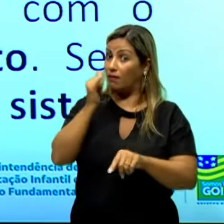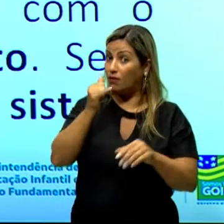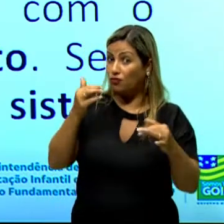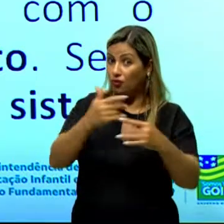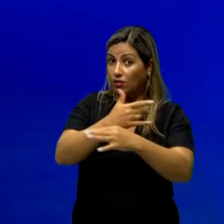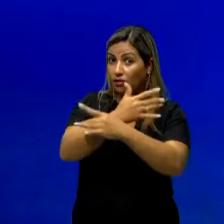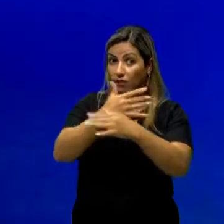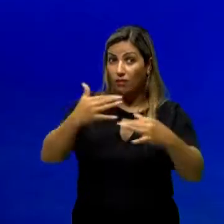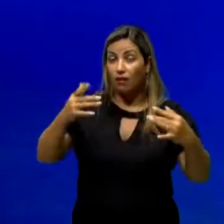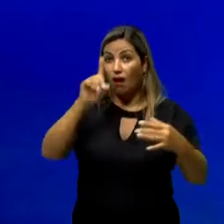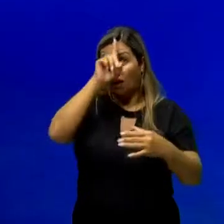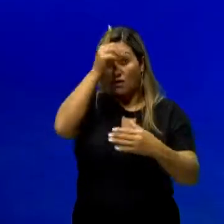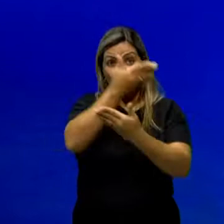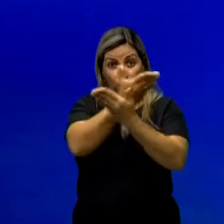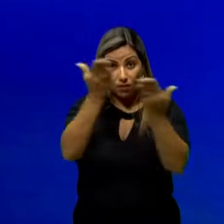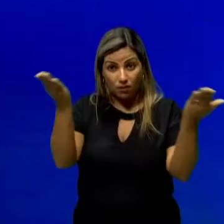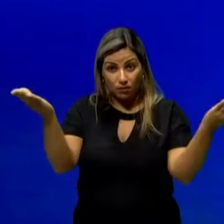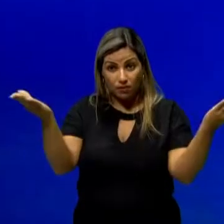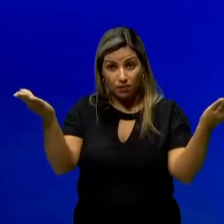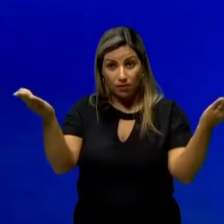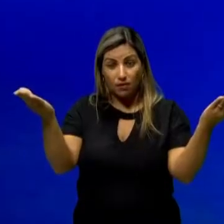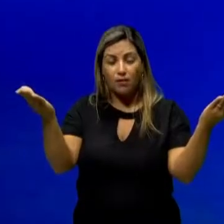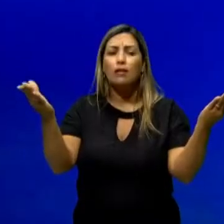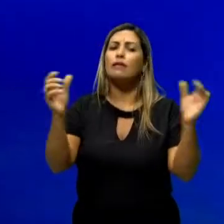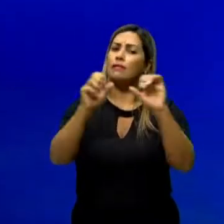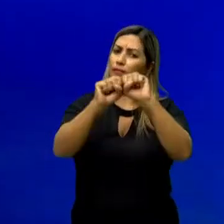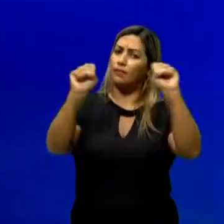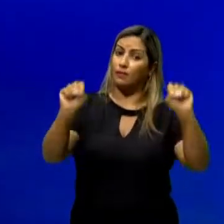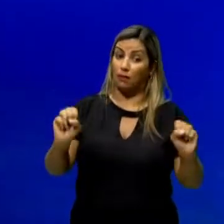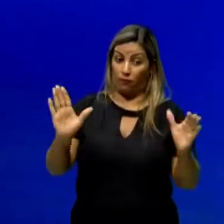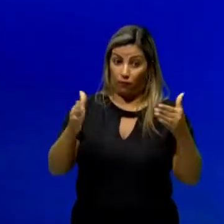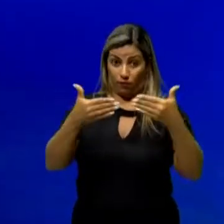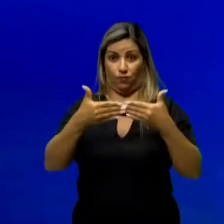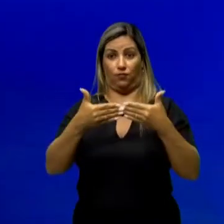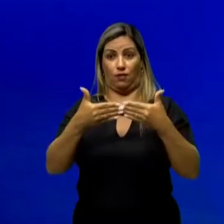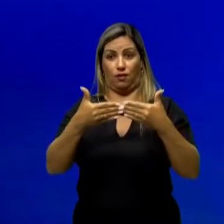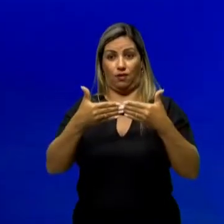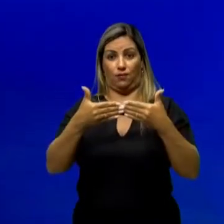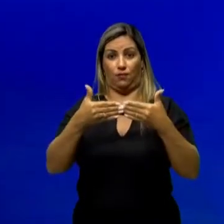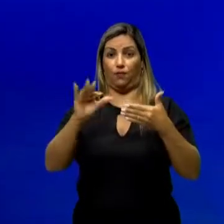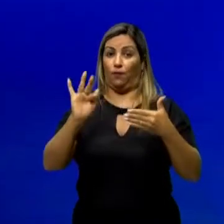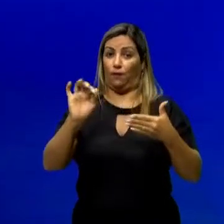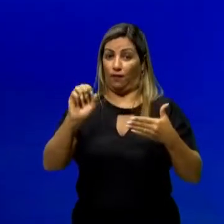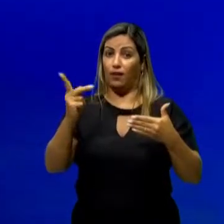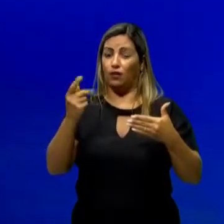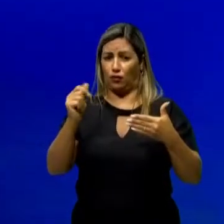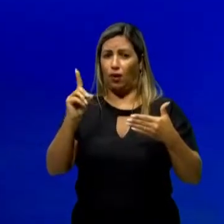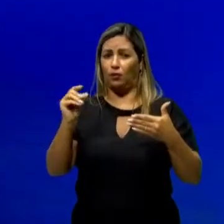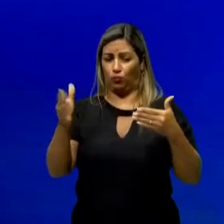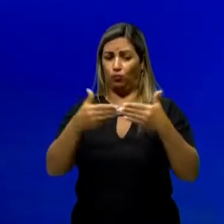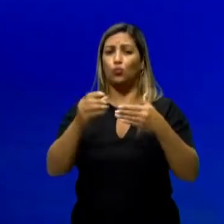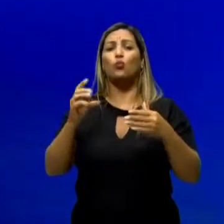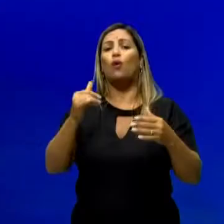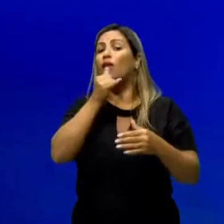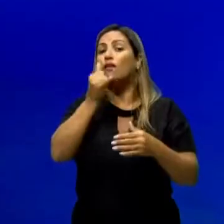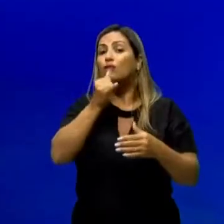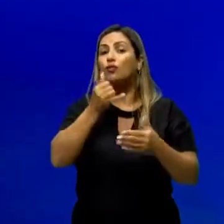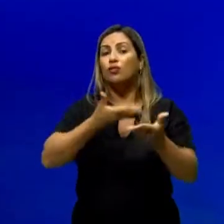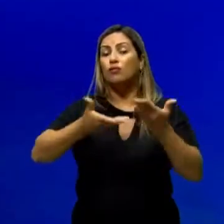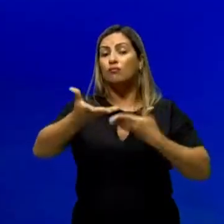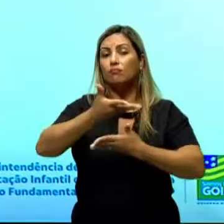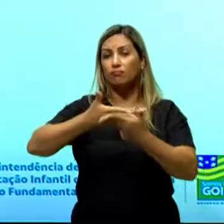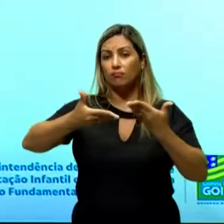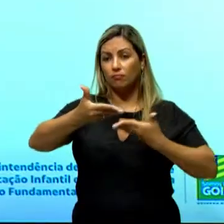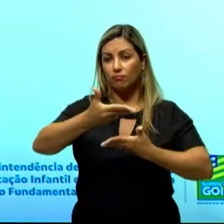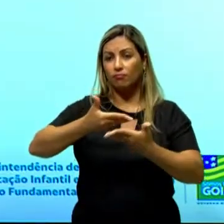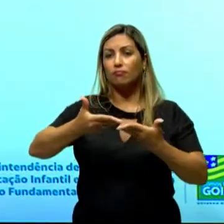com o ambiente. E um sistema fechado é aquele que troca somente energia. Professor, como assim? Vejamos esse